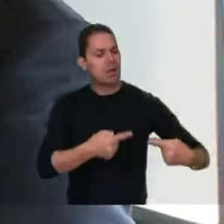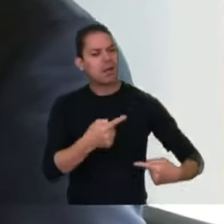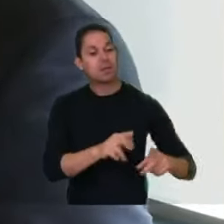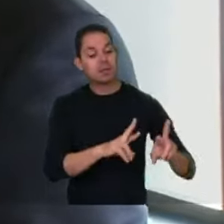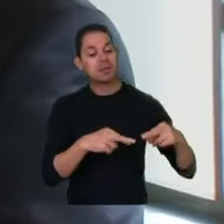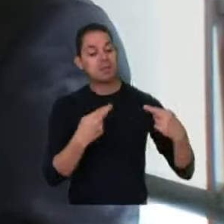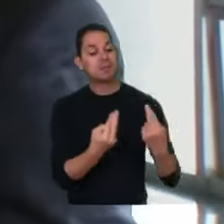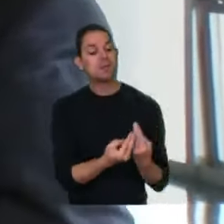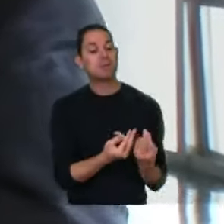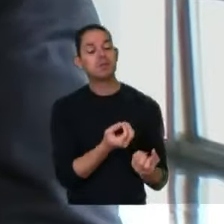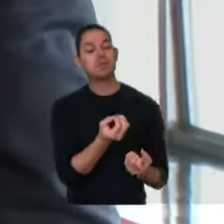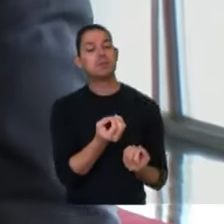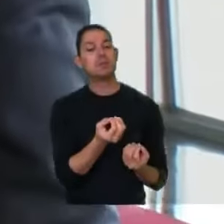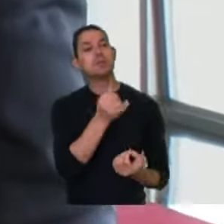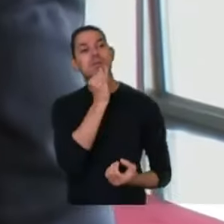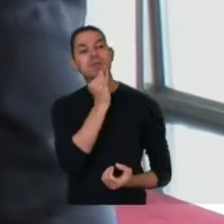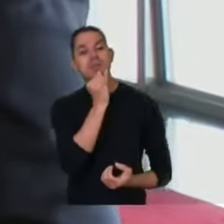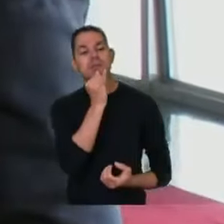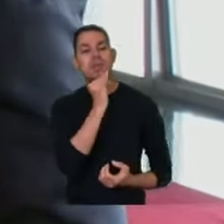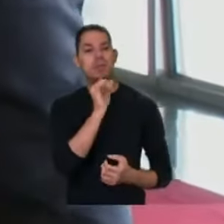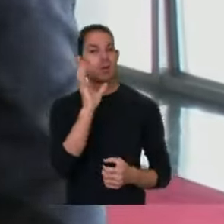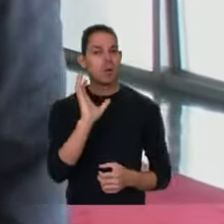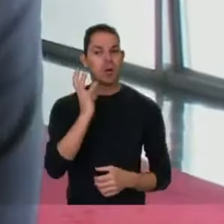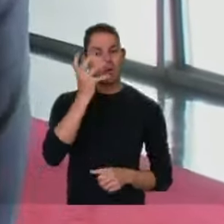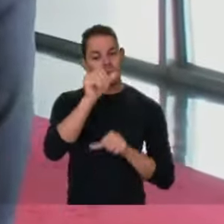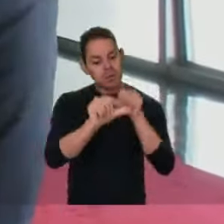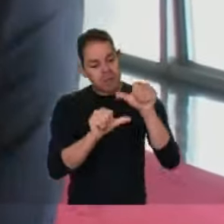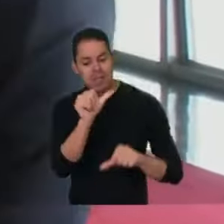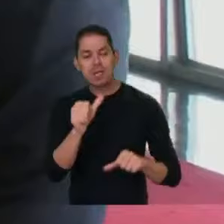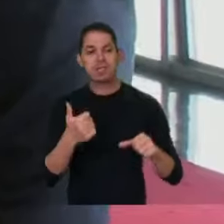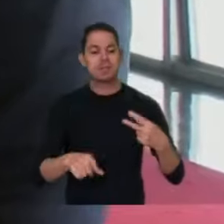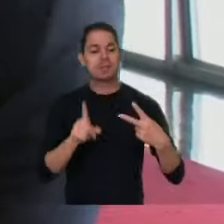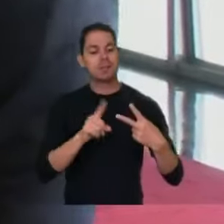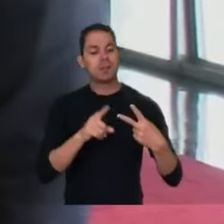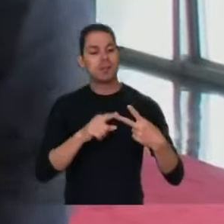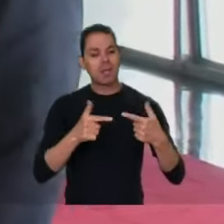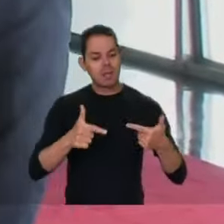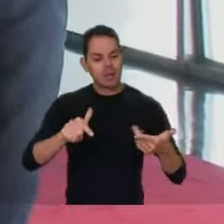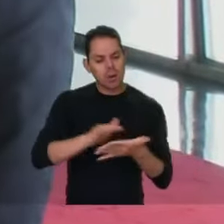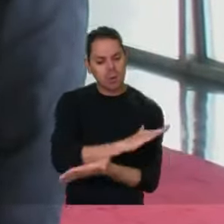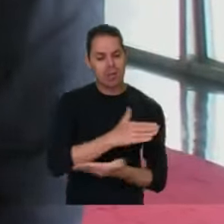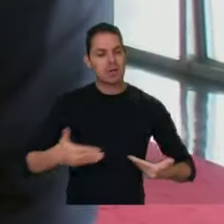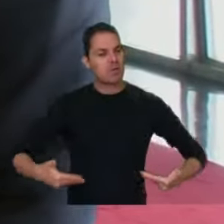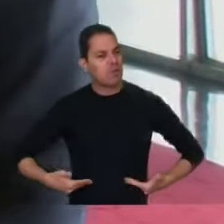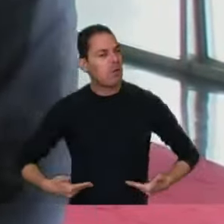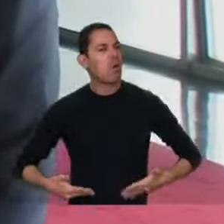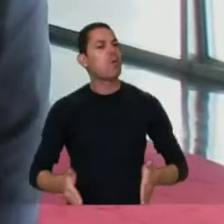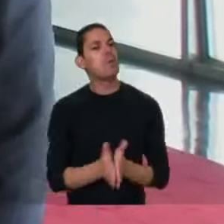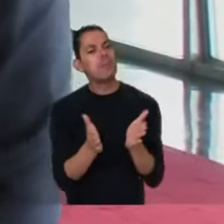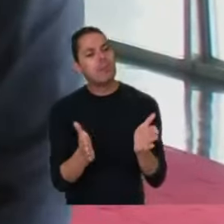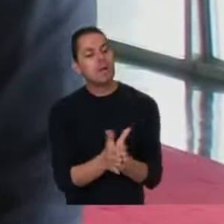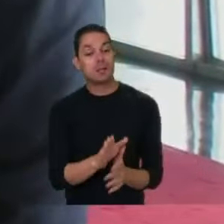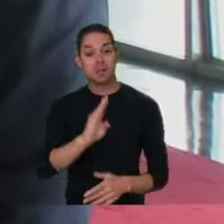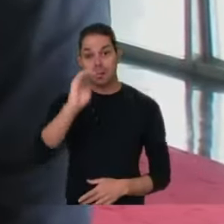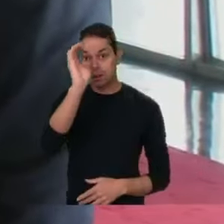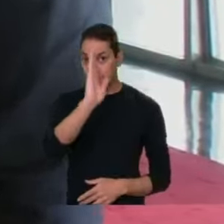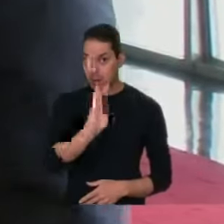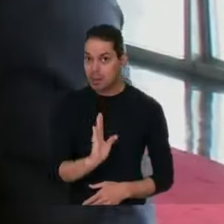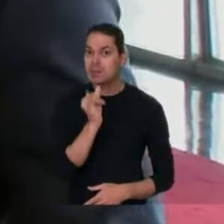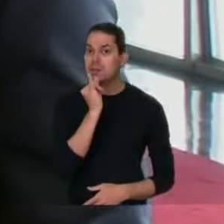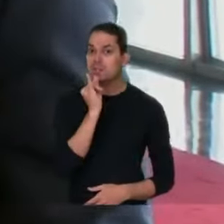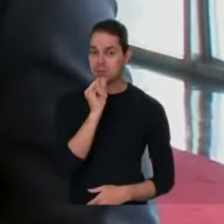da Cúpula temos aí a questão das mudanças climáticas e também o combate à fome à miséria o Brasil tem exemplos para